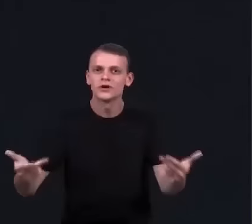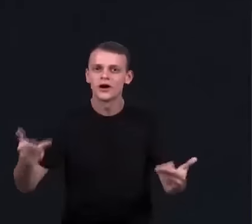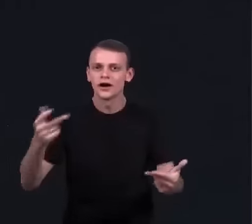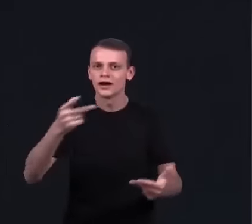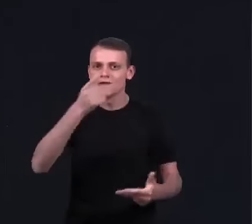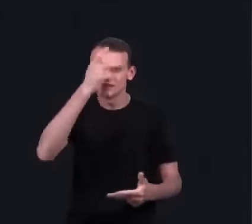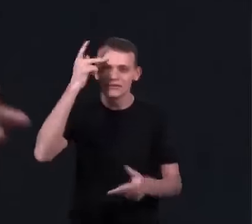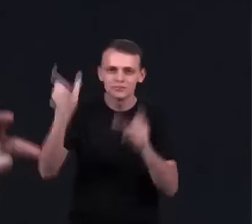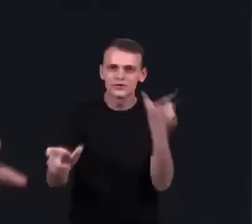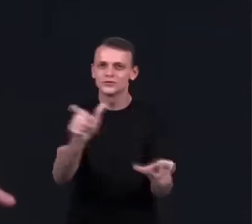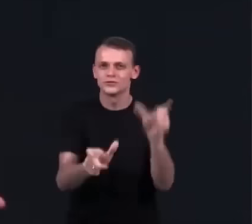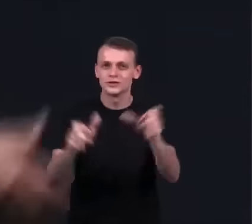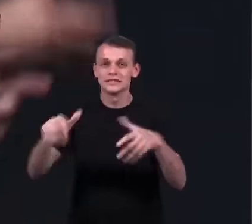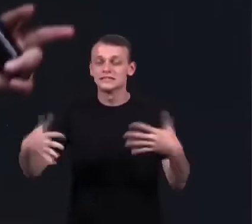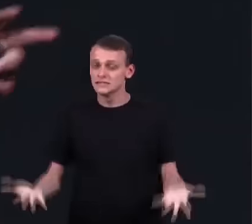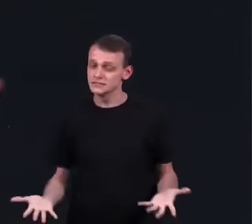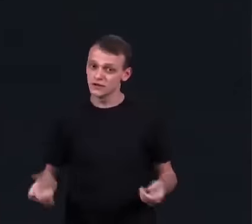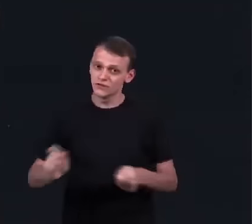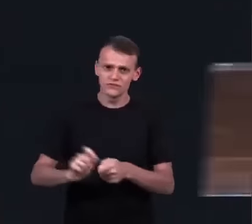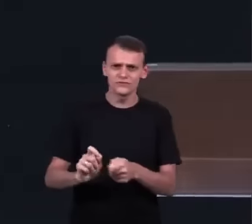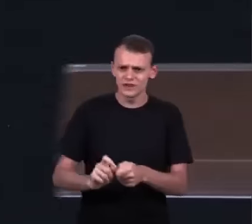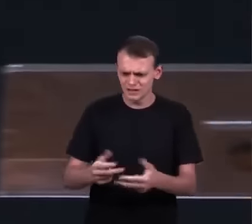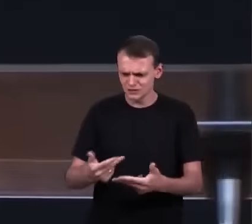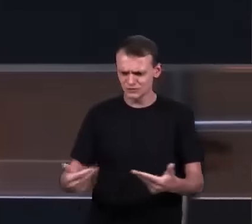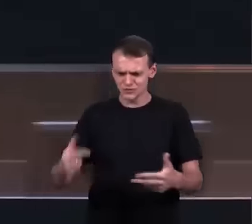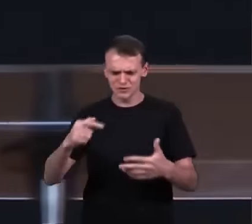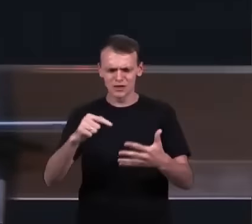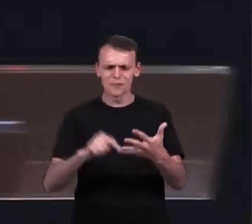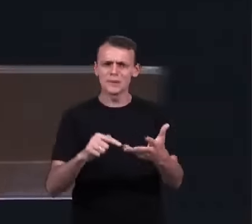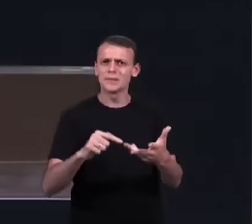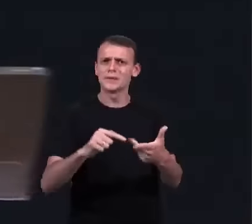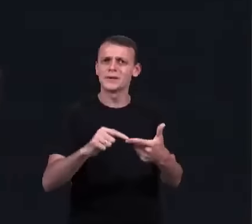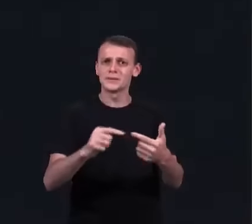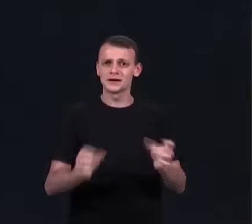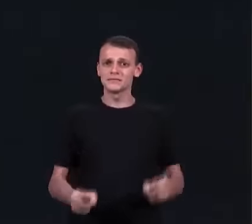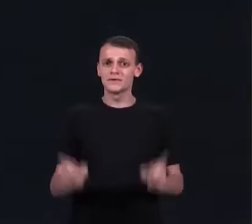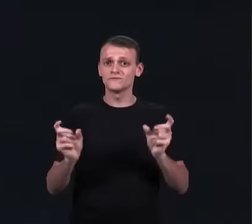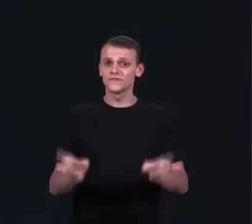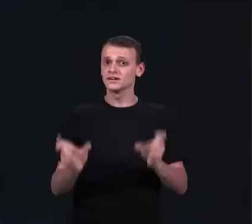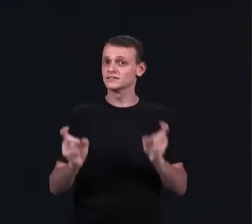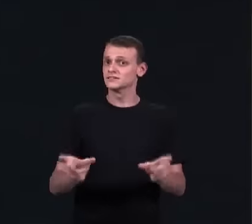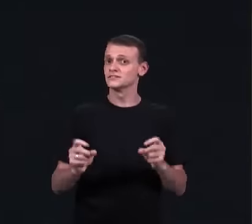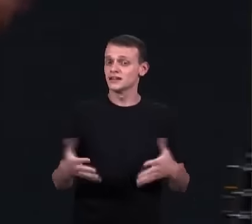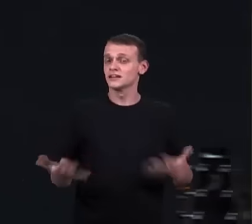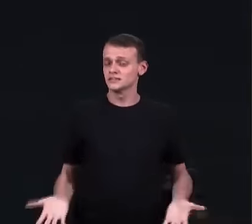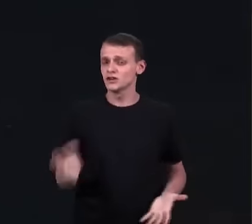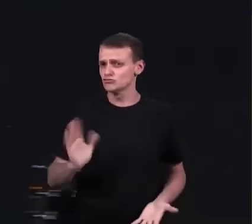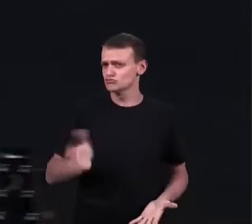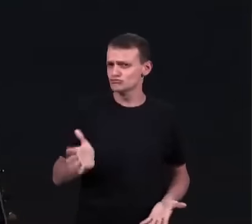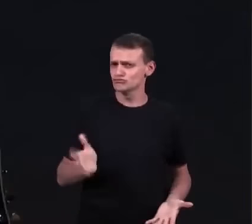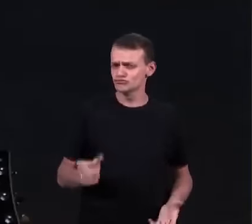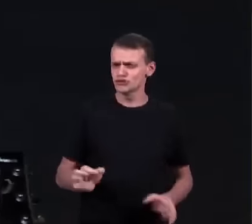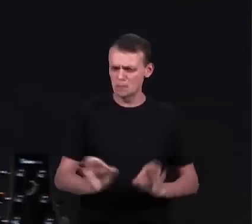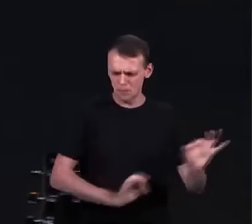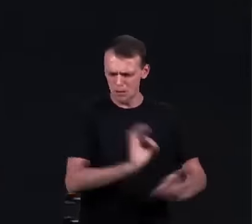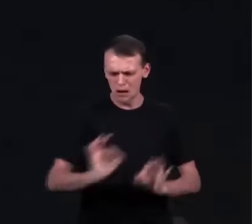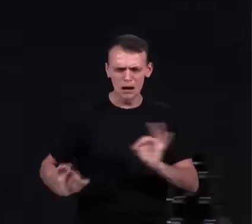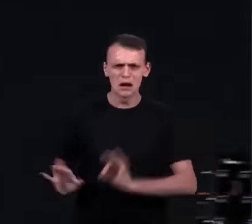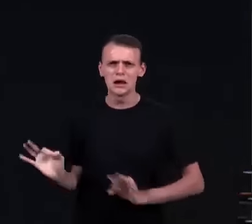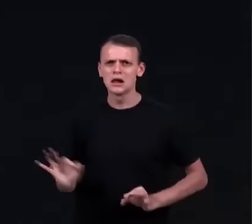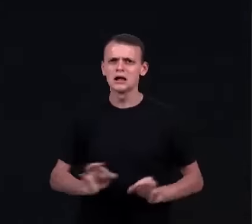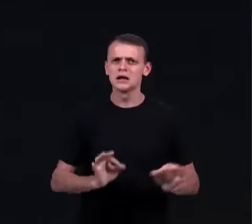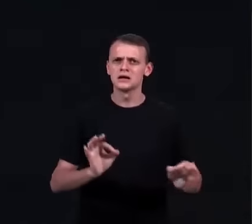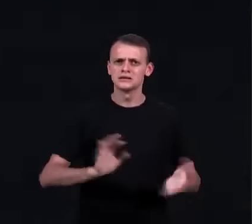ela produz algo no mercado que é o sonho de consumo das pessoas. Então ela está pronta para realizar o sonho das